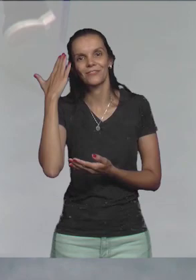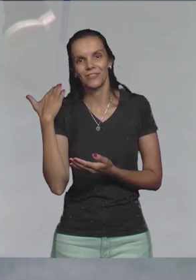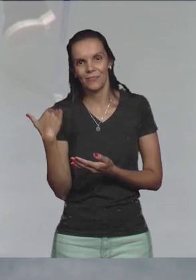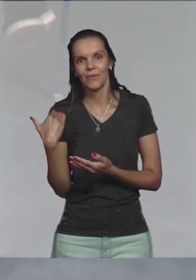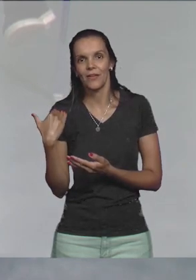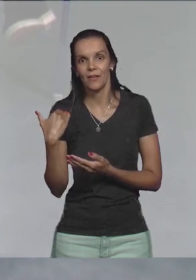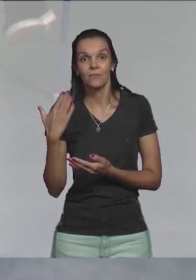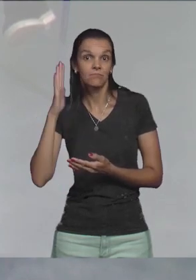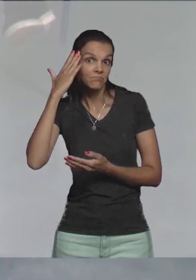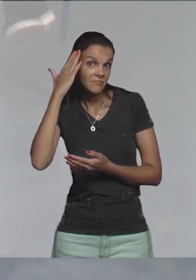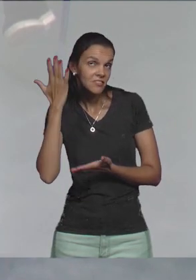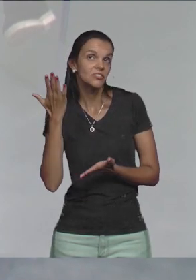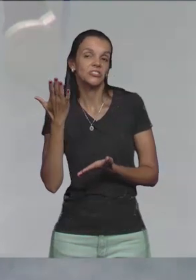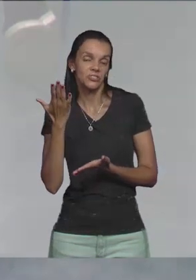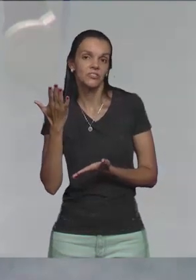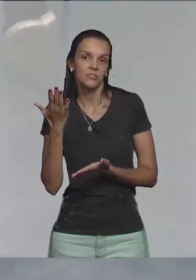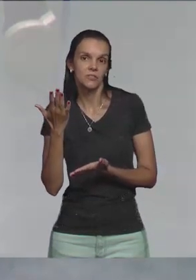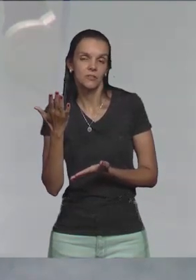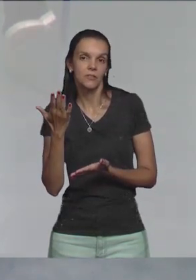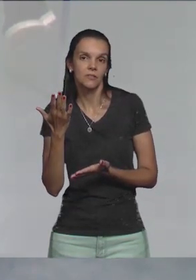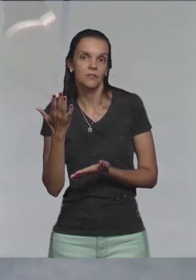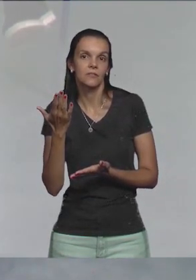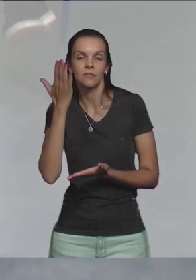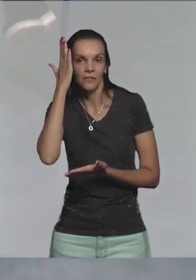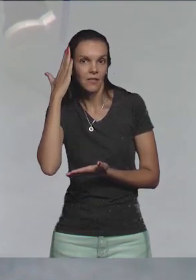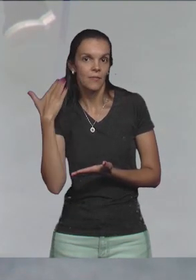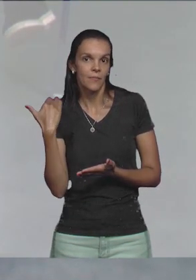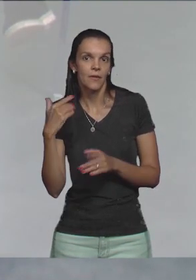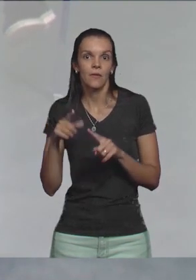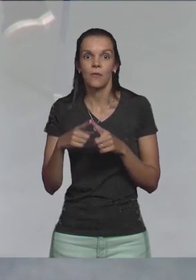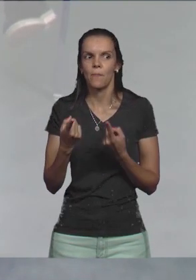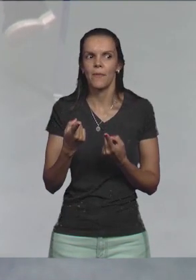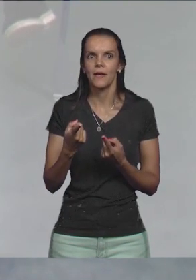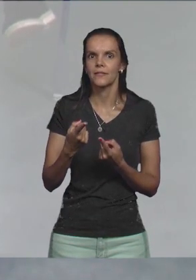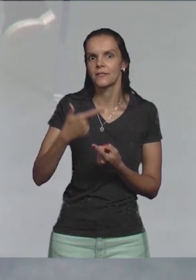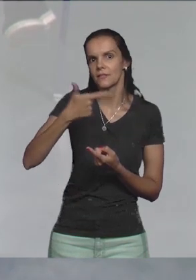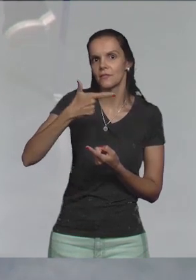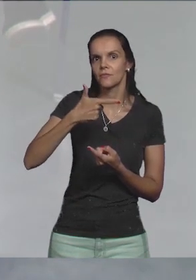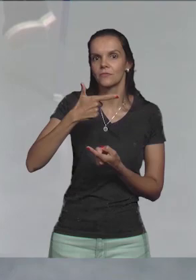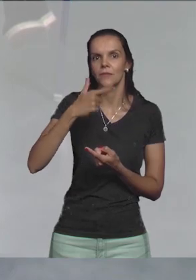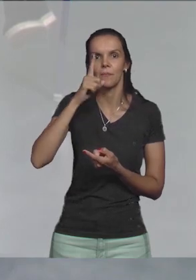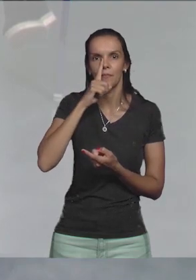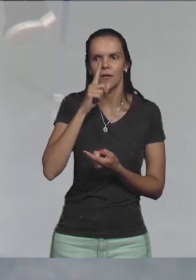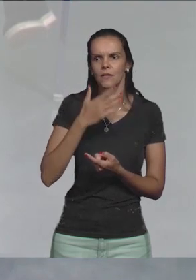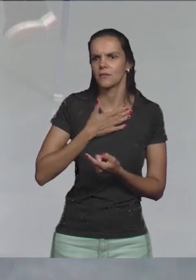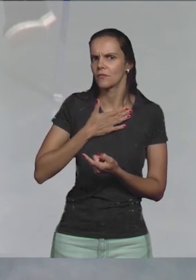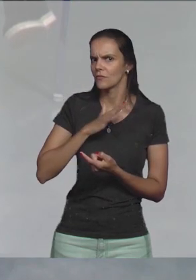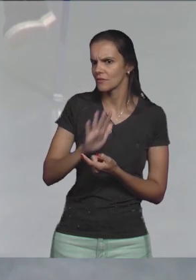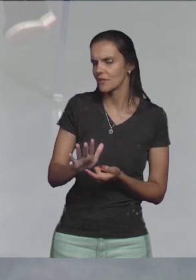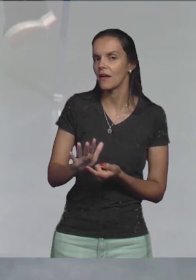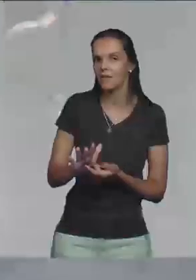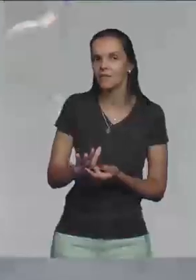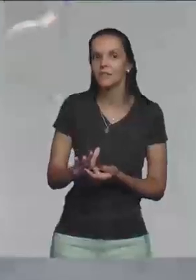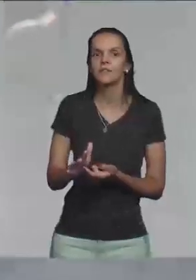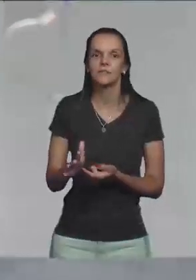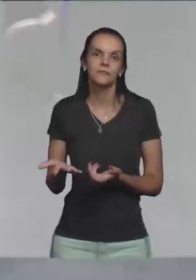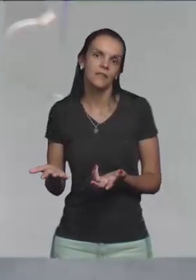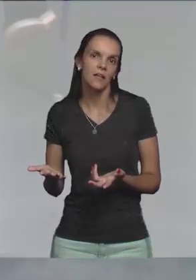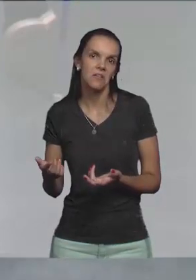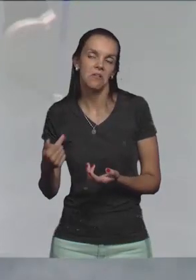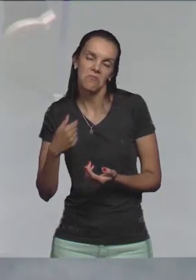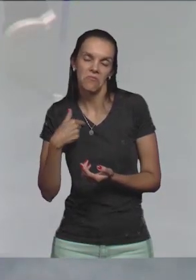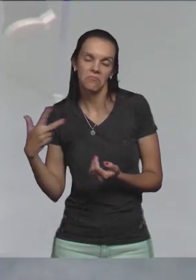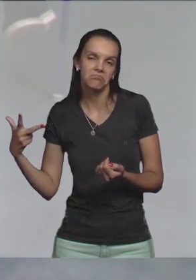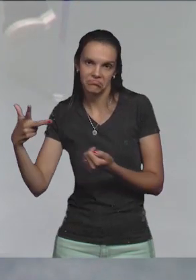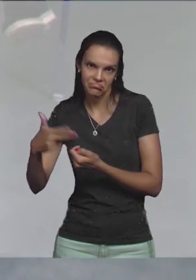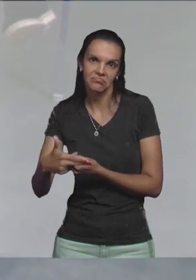cabelo. Ela se entendia enquanto gente com aquele cabelo, mas eu não gosto. E aquilo que eu considero feio, então eu